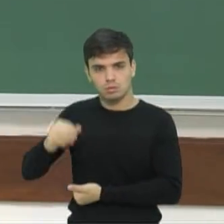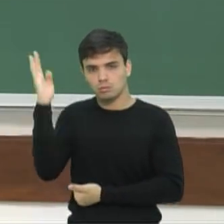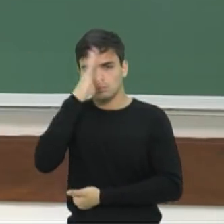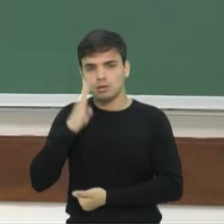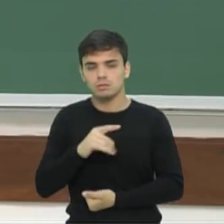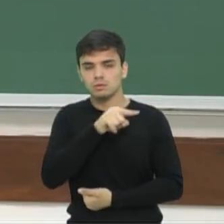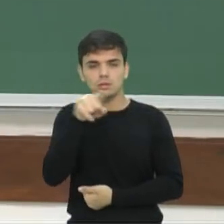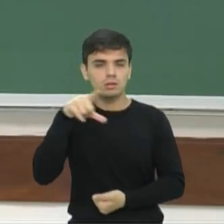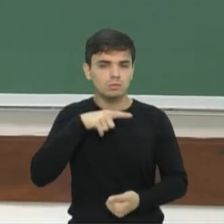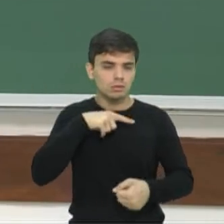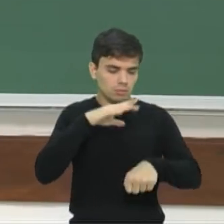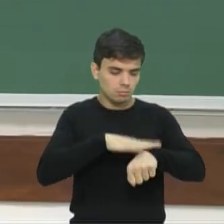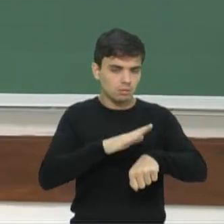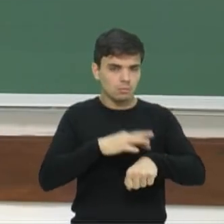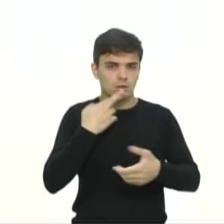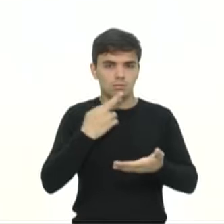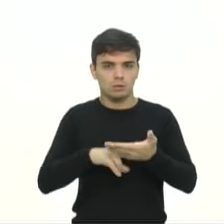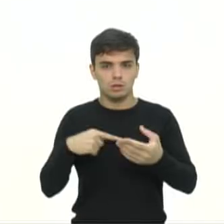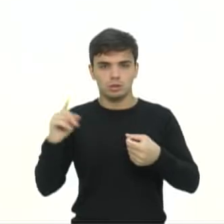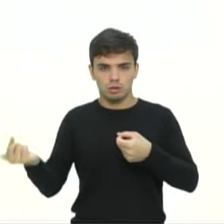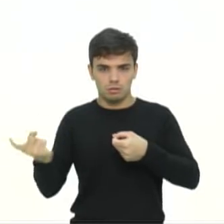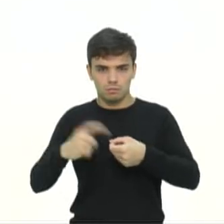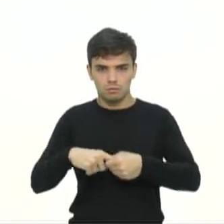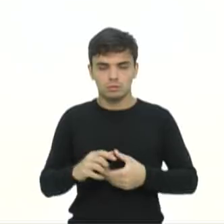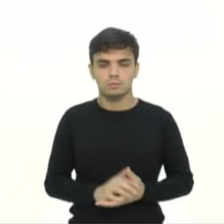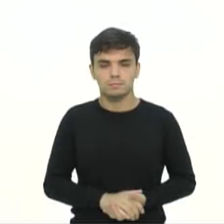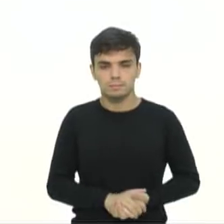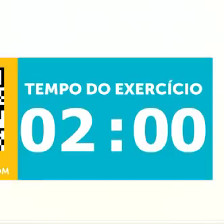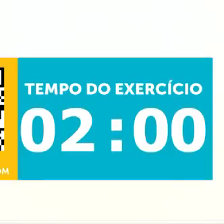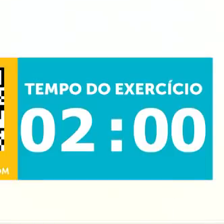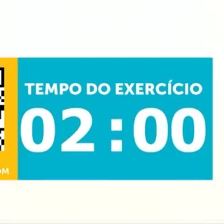para realizar essa atividade e já voltamos.